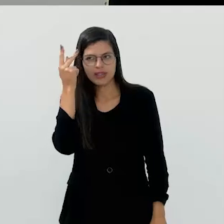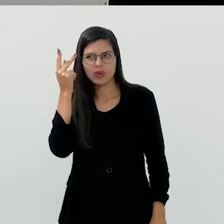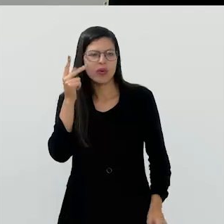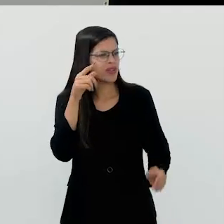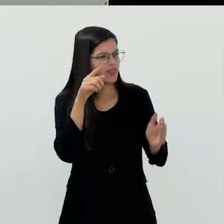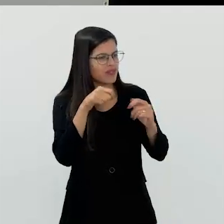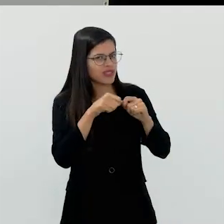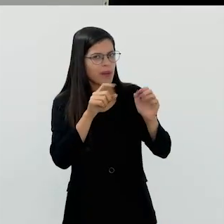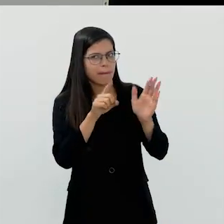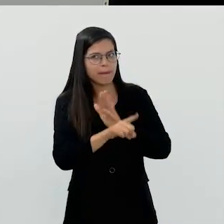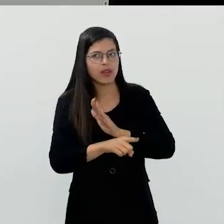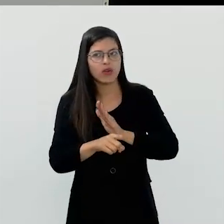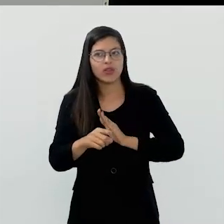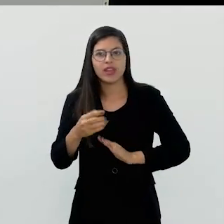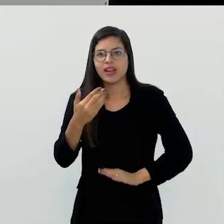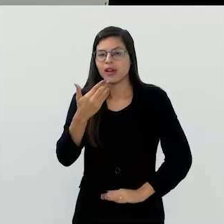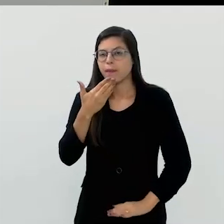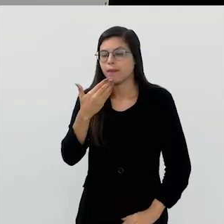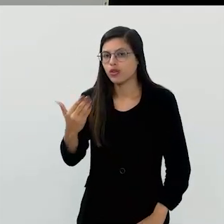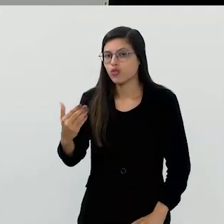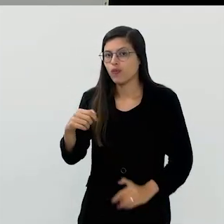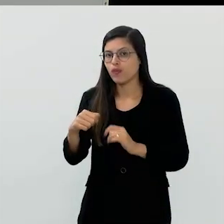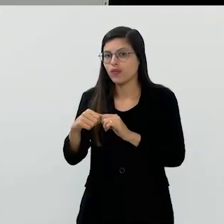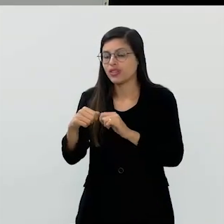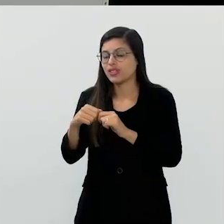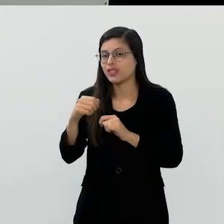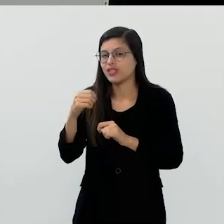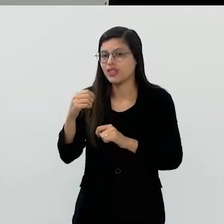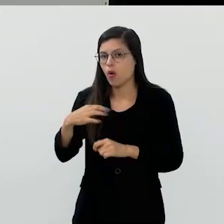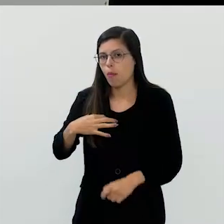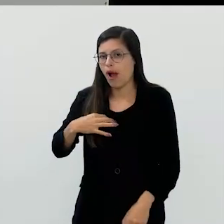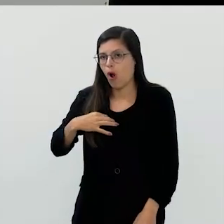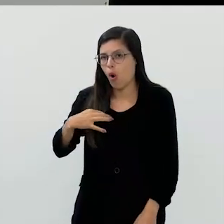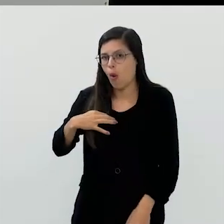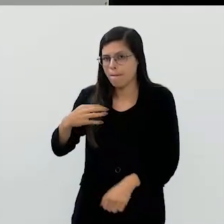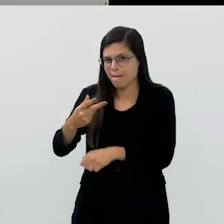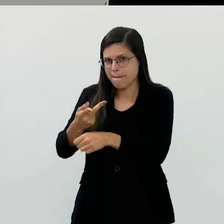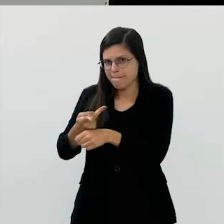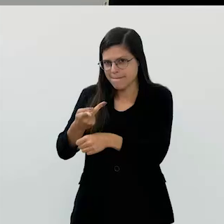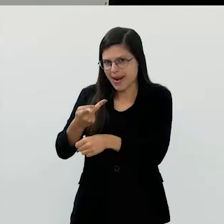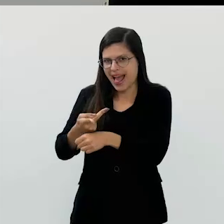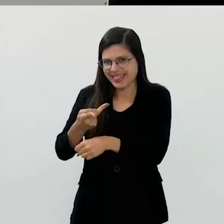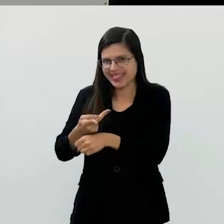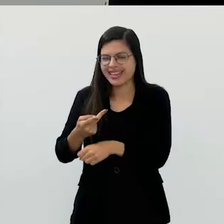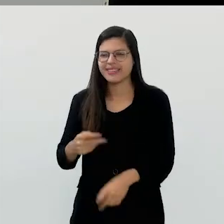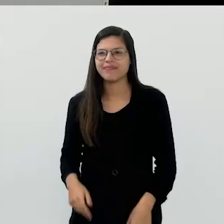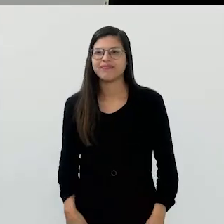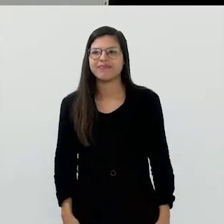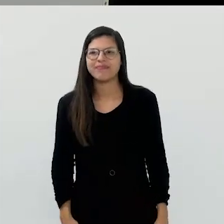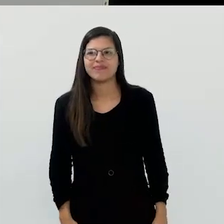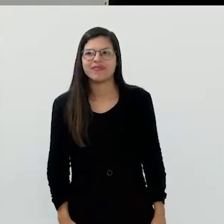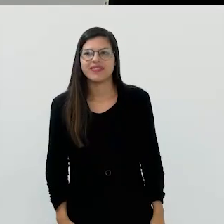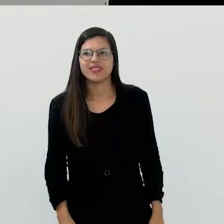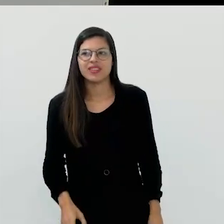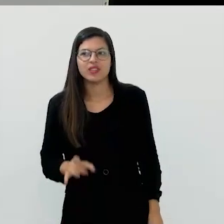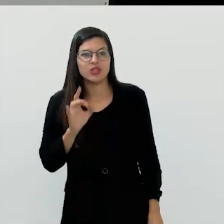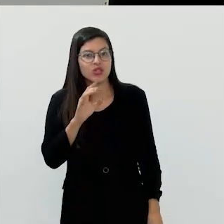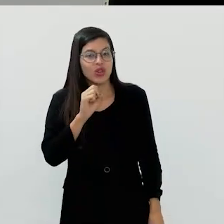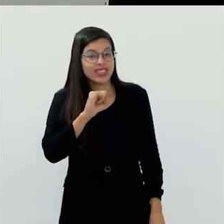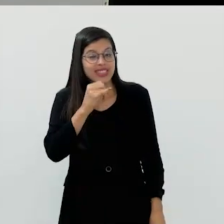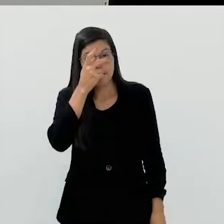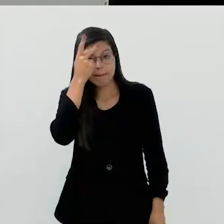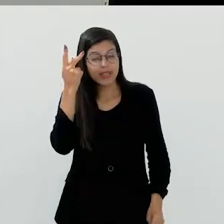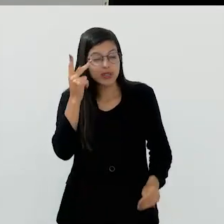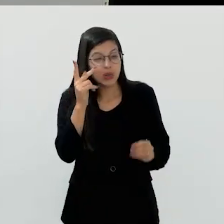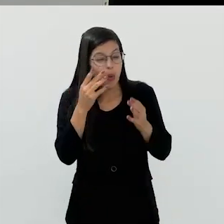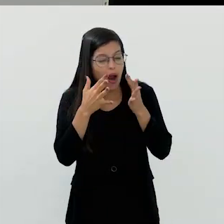aqui. ele mandou fazer uma roupa toda prateada, Preto, né? prateada? Que batia a iluminação, aí refletia, A gente parecia não que não tinha conseguia ninguém. ver, né? Só quem observasse